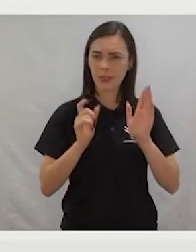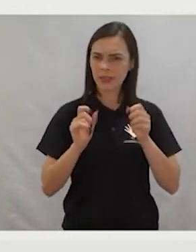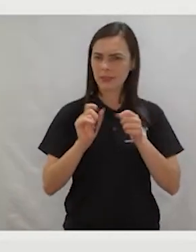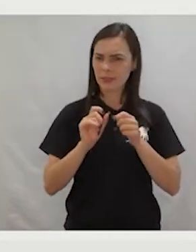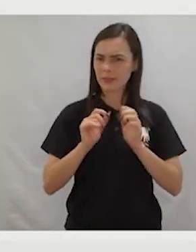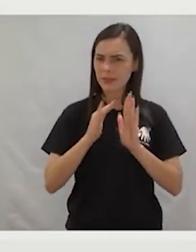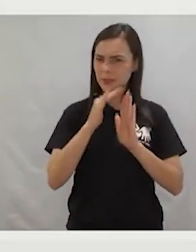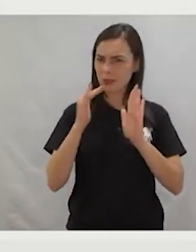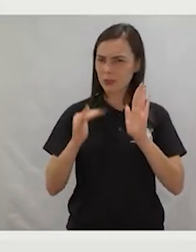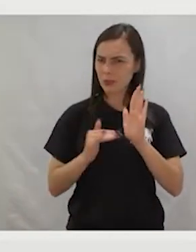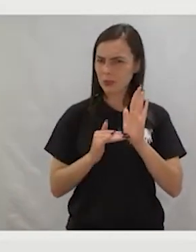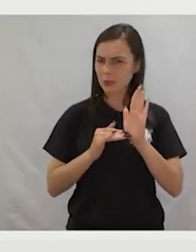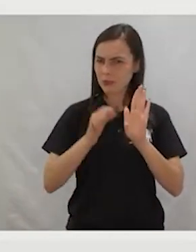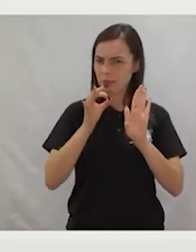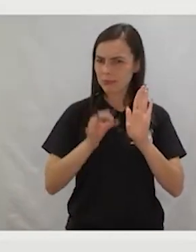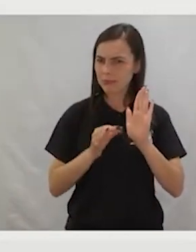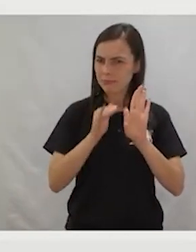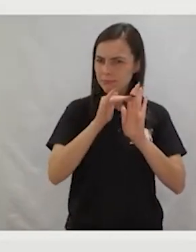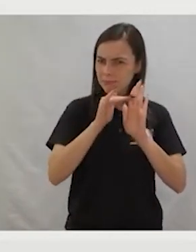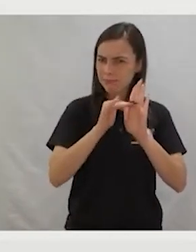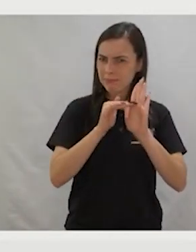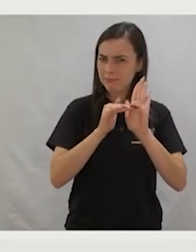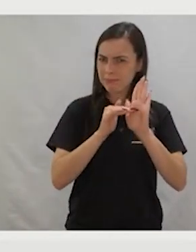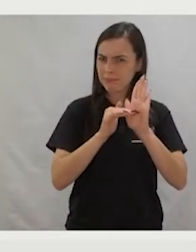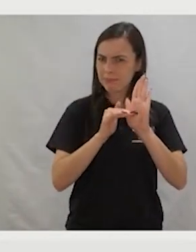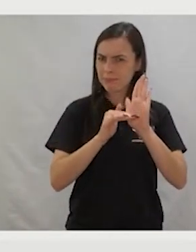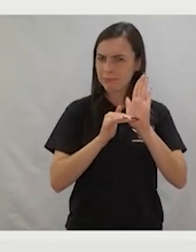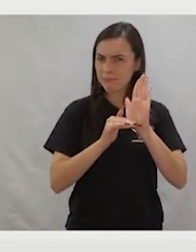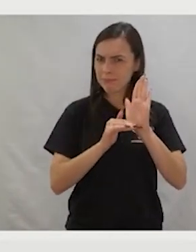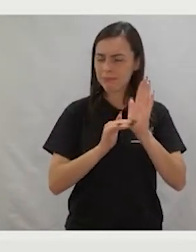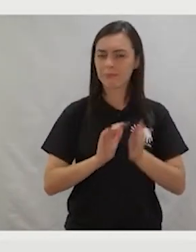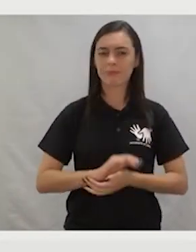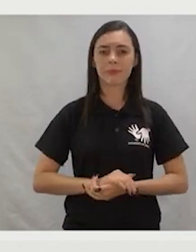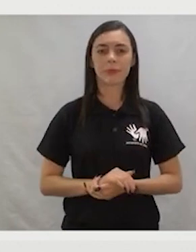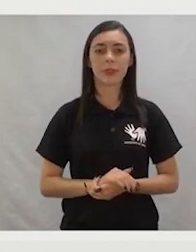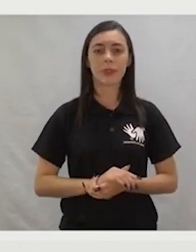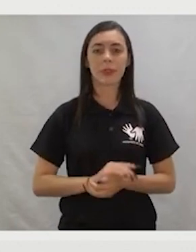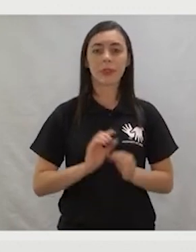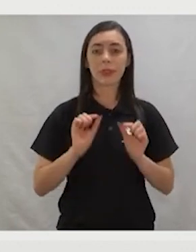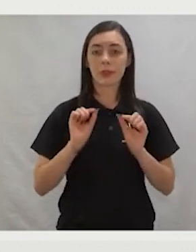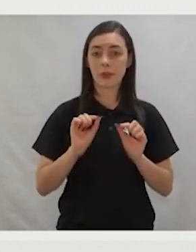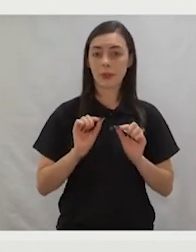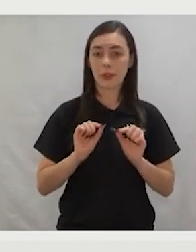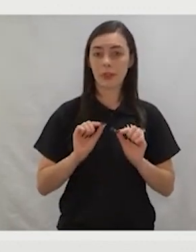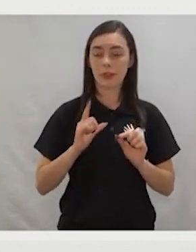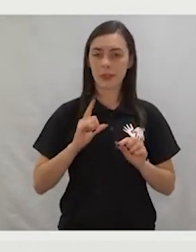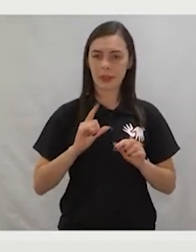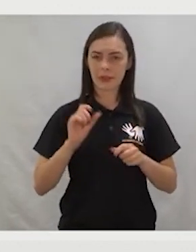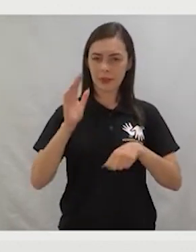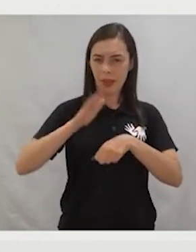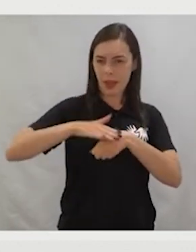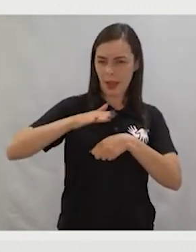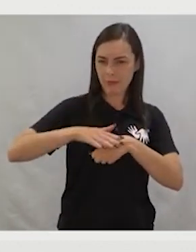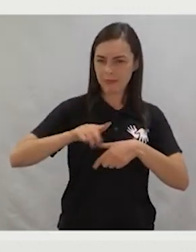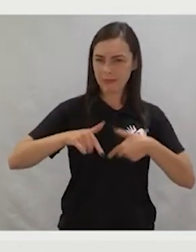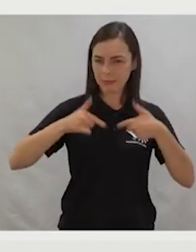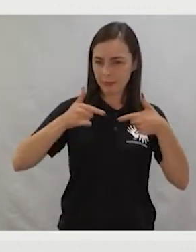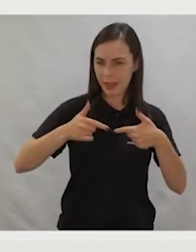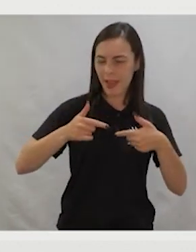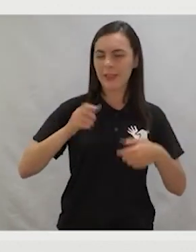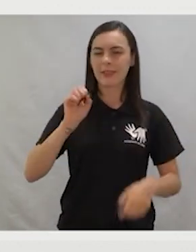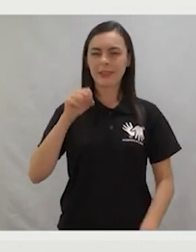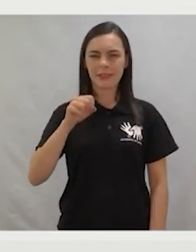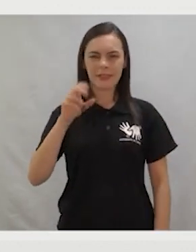com tudo que a gente combinou fazer hoje? Então, nós temos aqui... Nós fizemos mão na massa? Fizeram, né? Com a